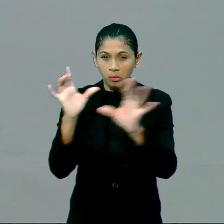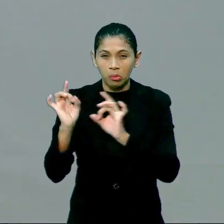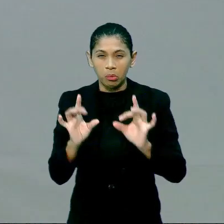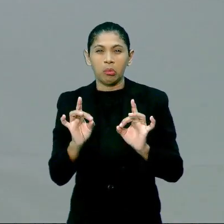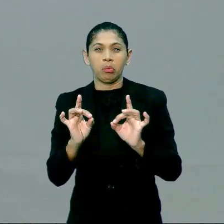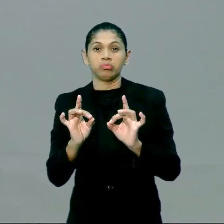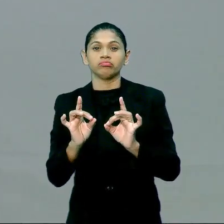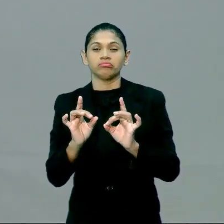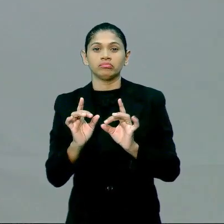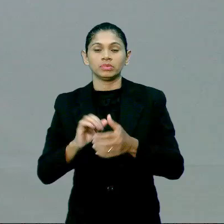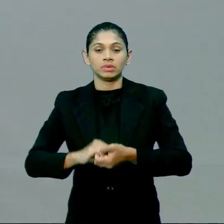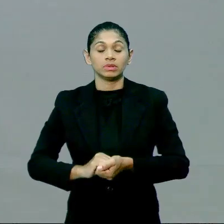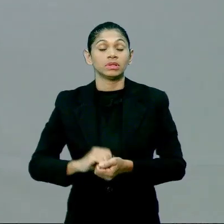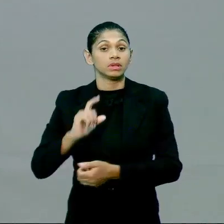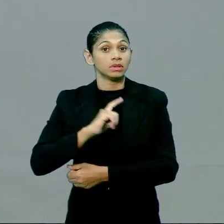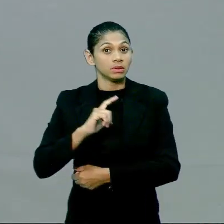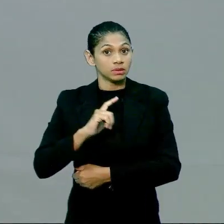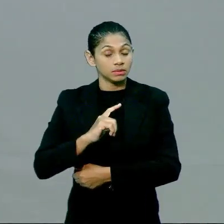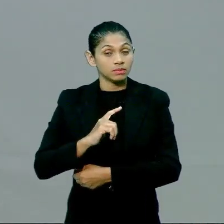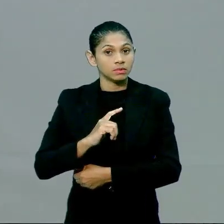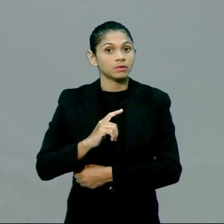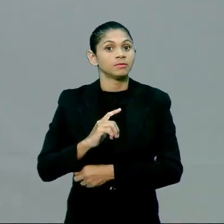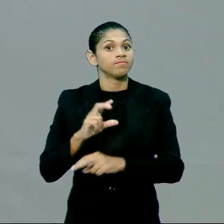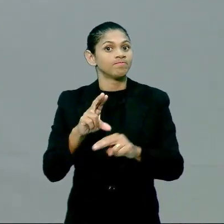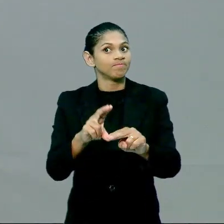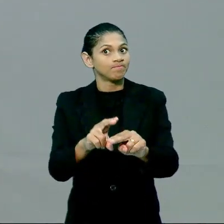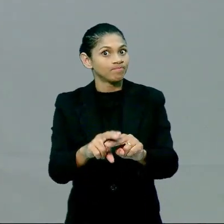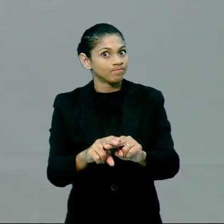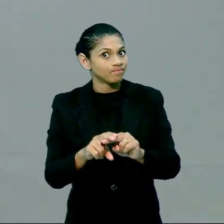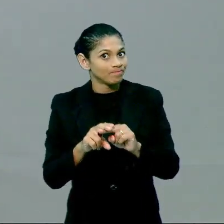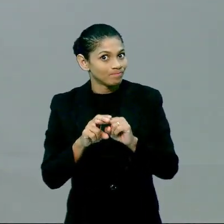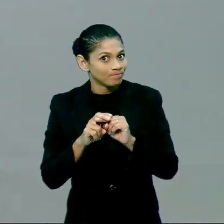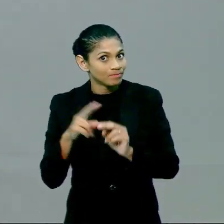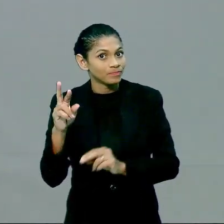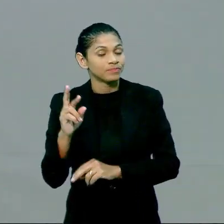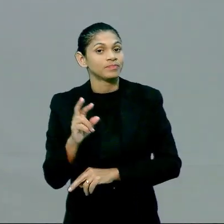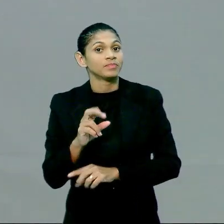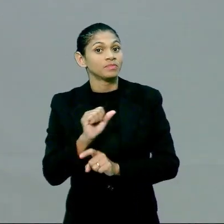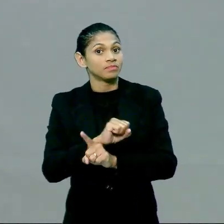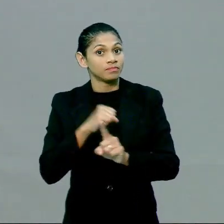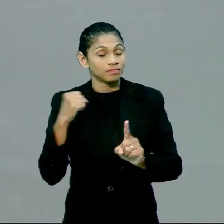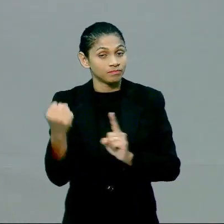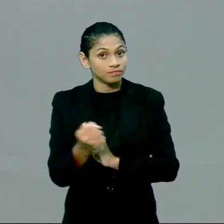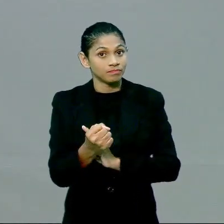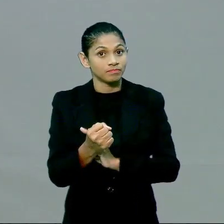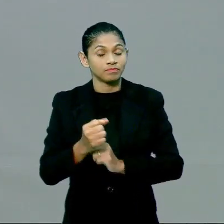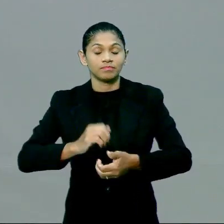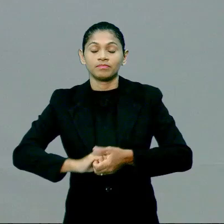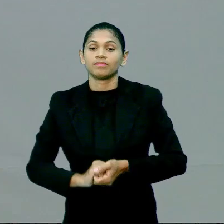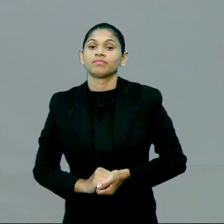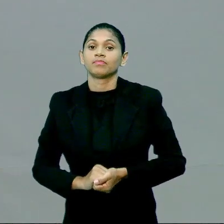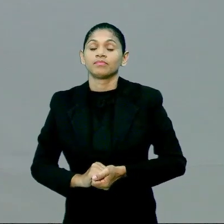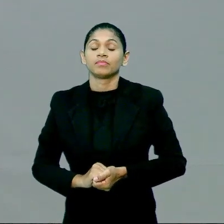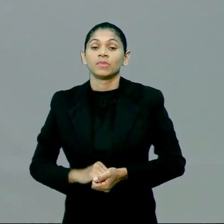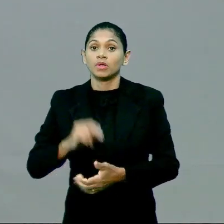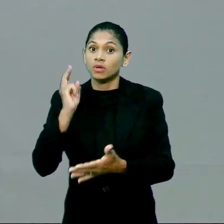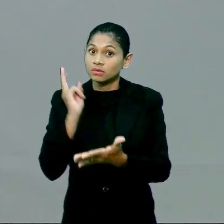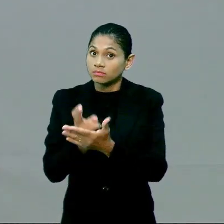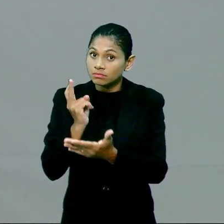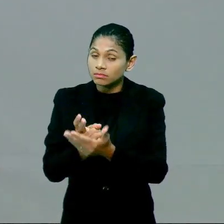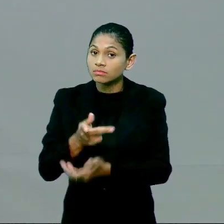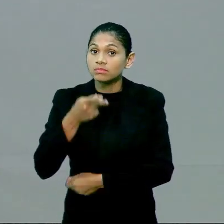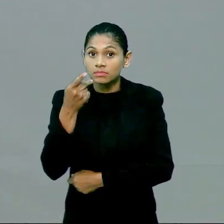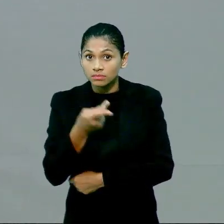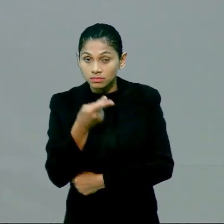tem uma situação na sociedade. A professora parece que vai dar aula de história, não é, gente? Mas, como eu sempre friso e sempre